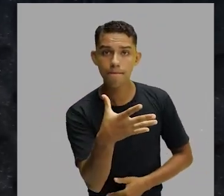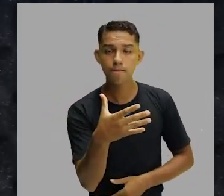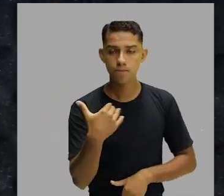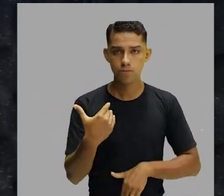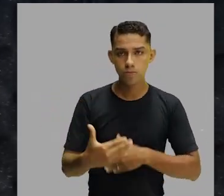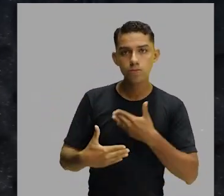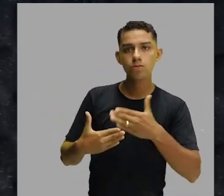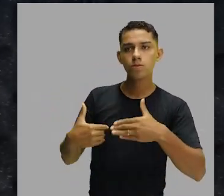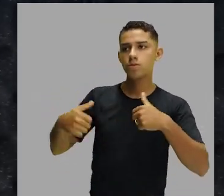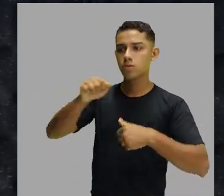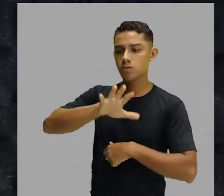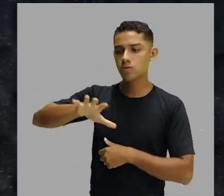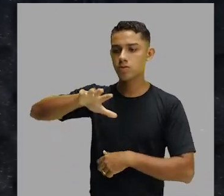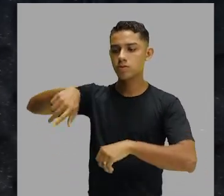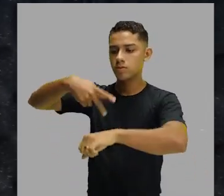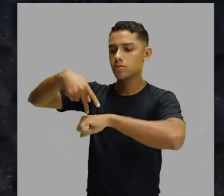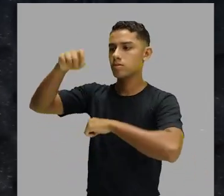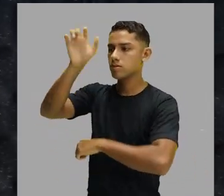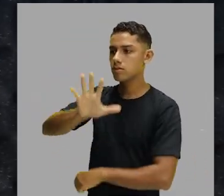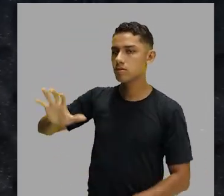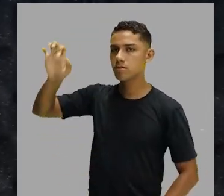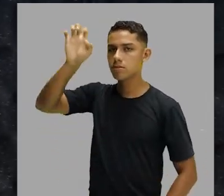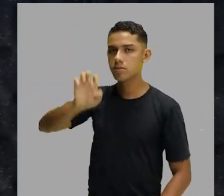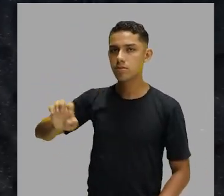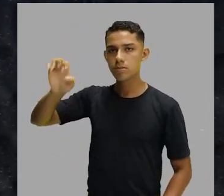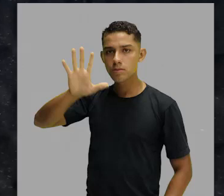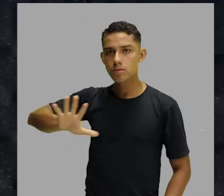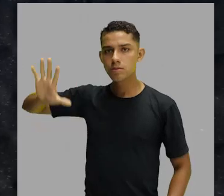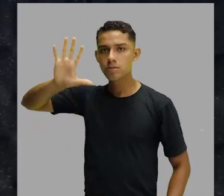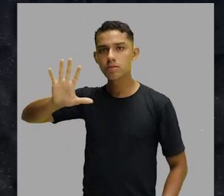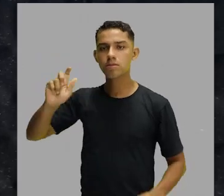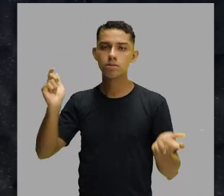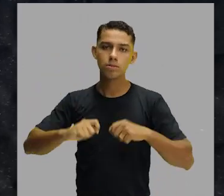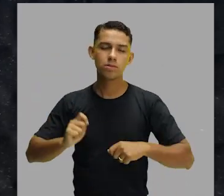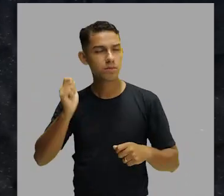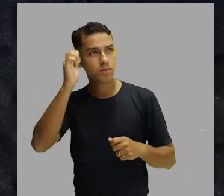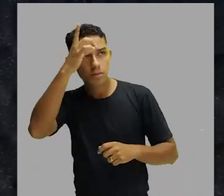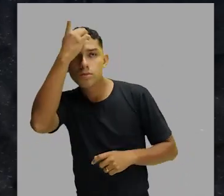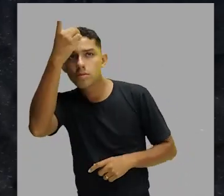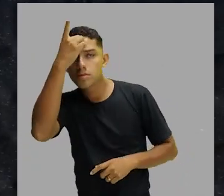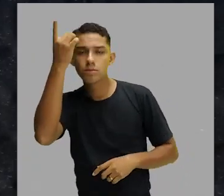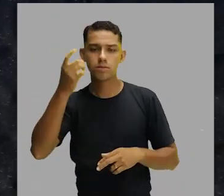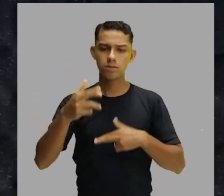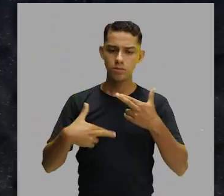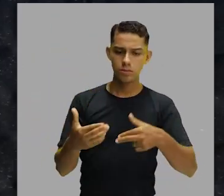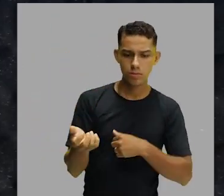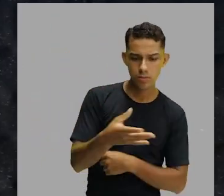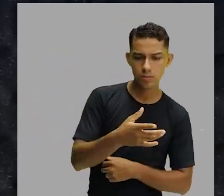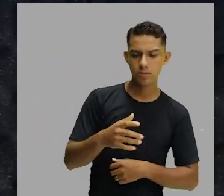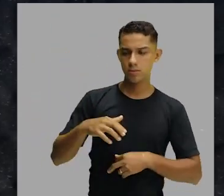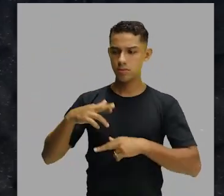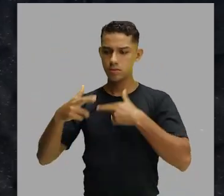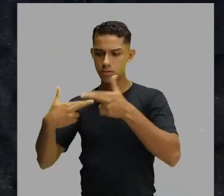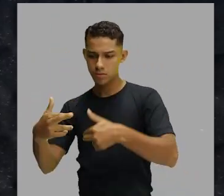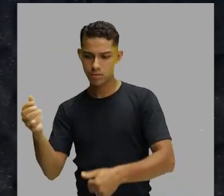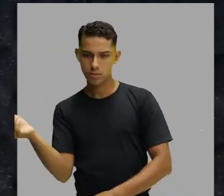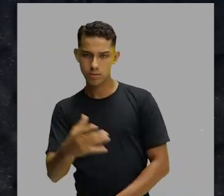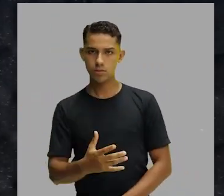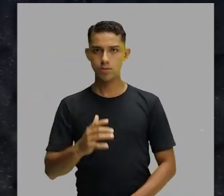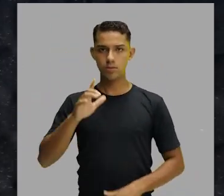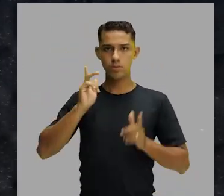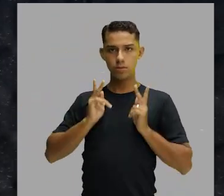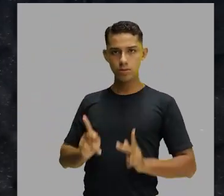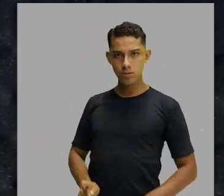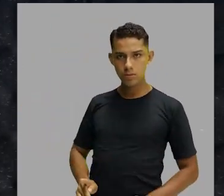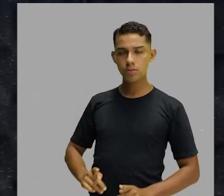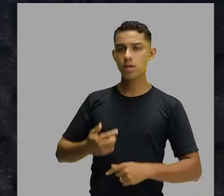acontecer na Europa, tá? Onde vai ter renascimento das ideias, renascimento do comportamento, filosofia, tudo junto,